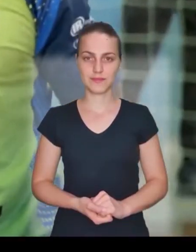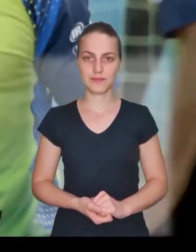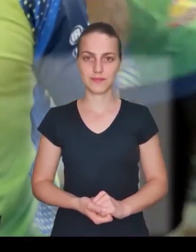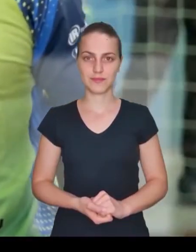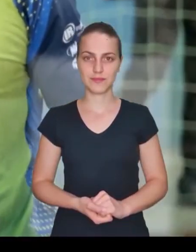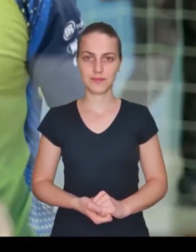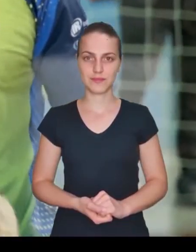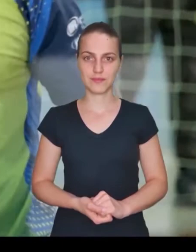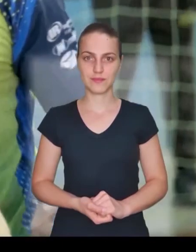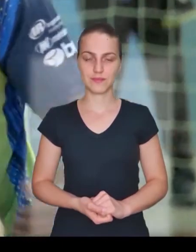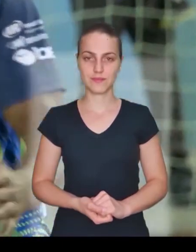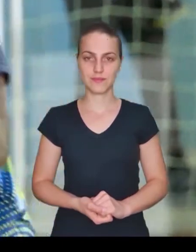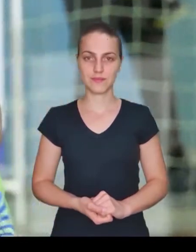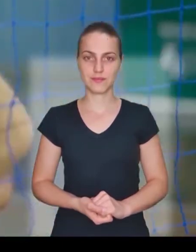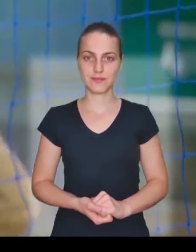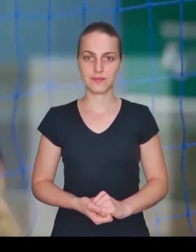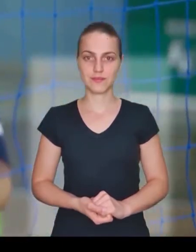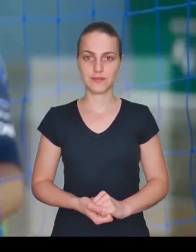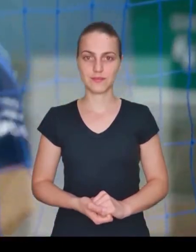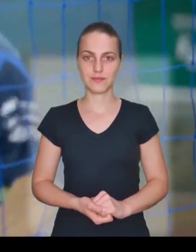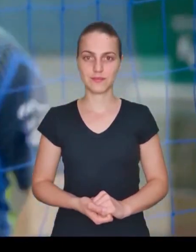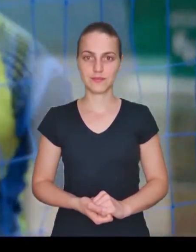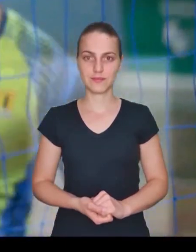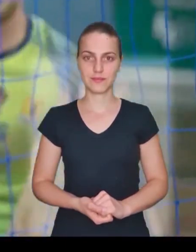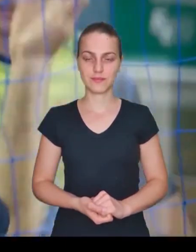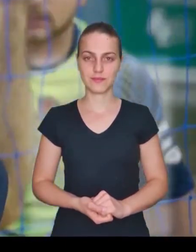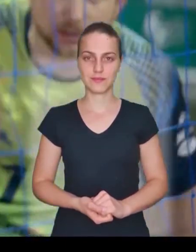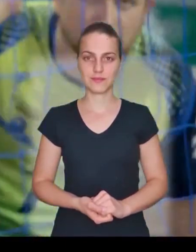Quando um jogador marca ponto, todos sorriem e comemoram.